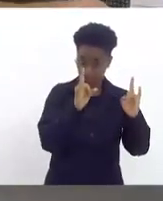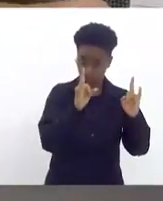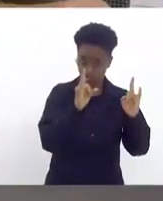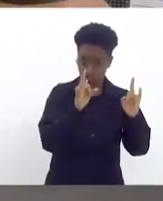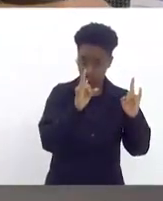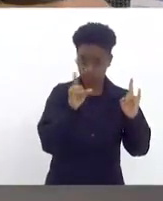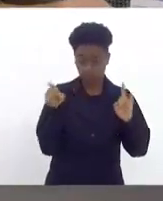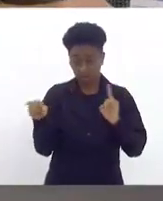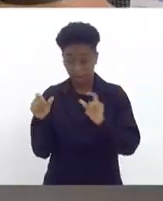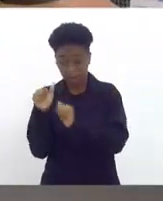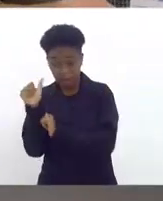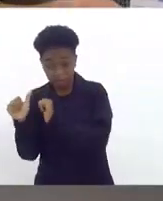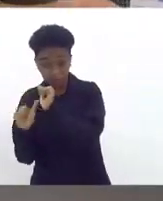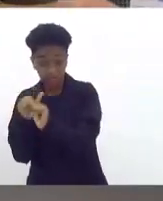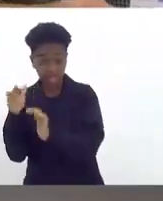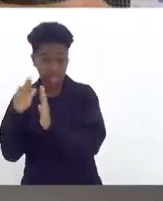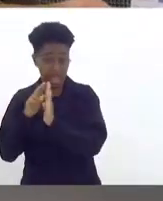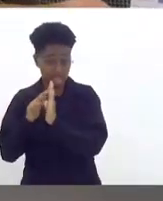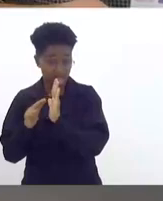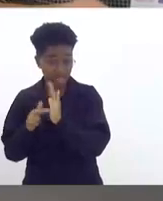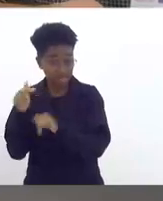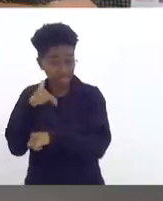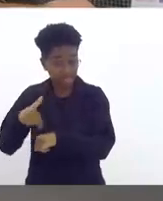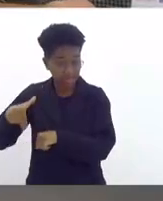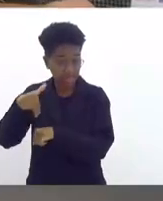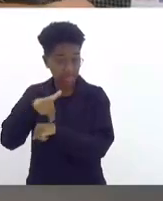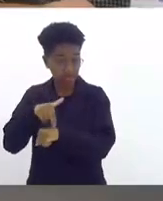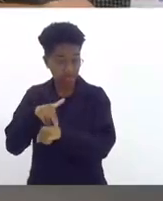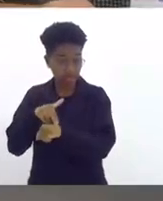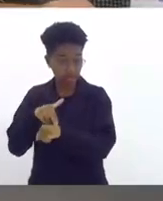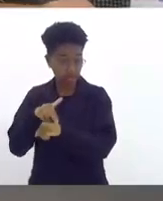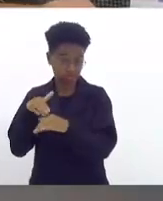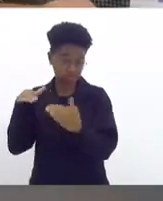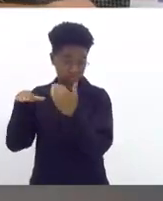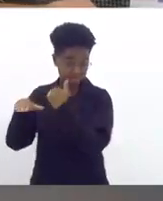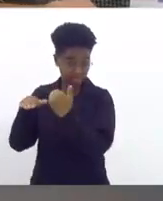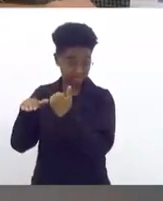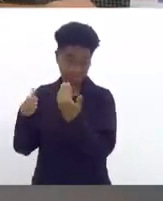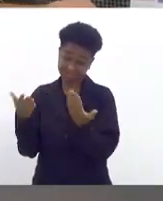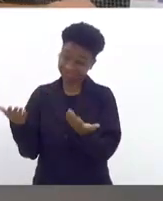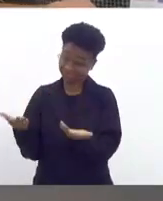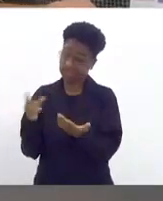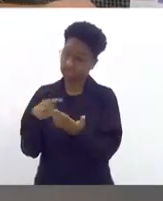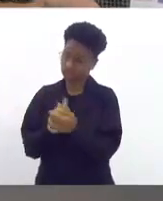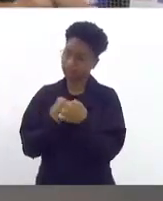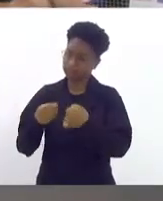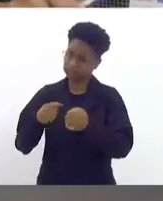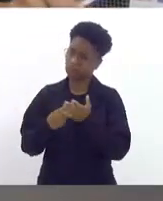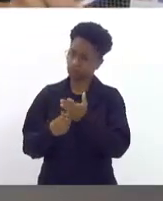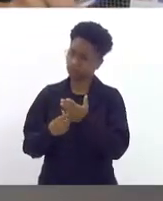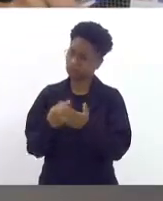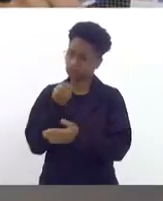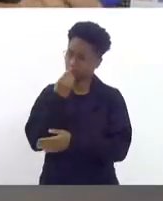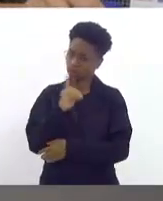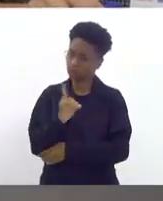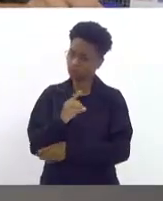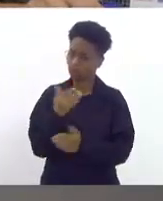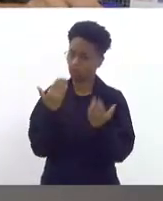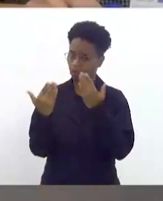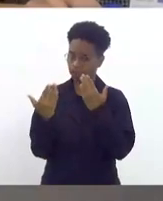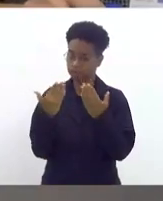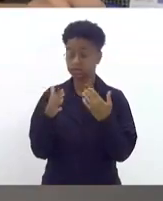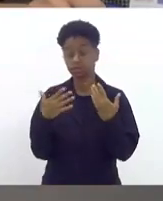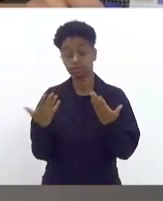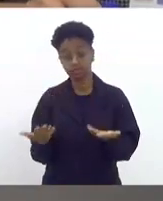alterar o código nacional de trânsito vamos convir que não é uma boa comparação Então